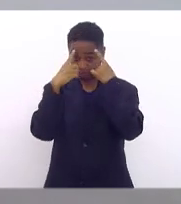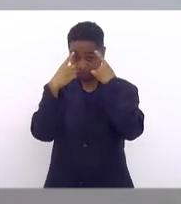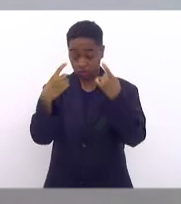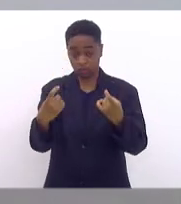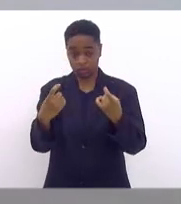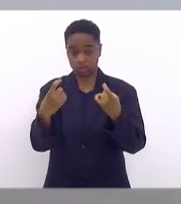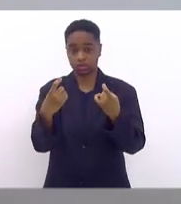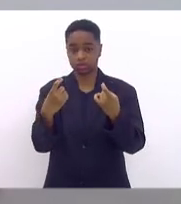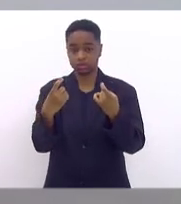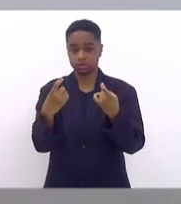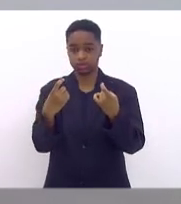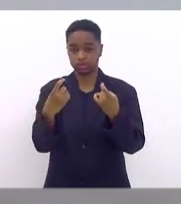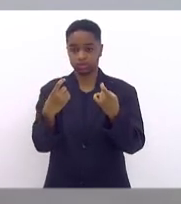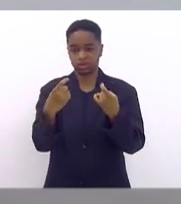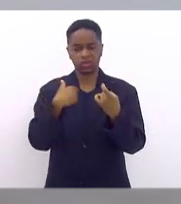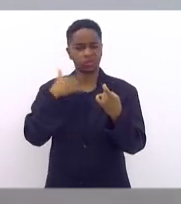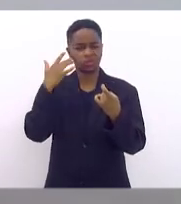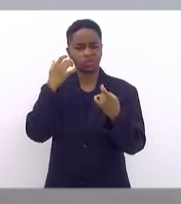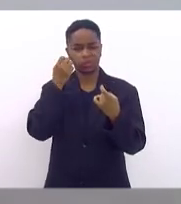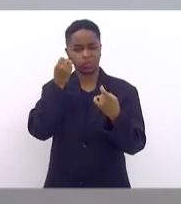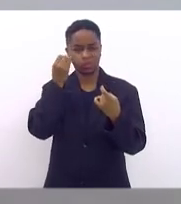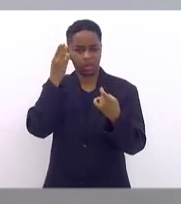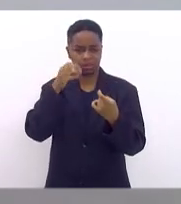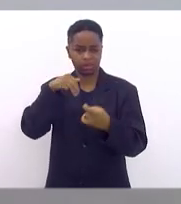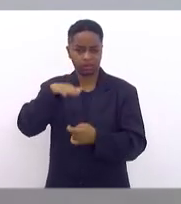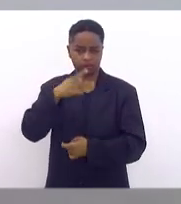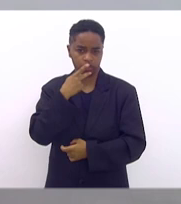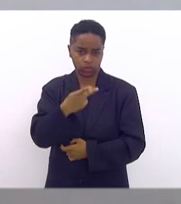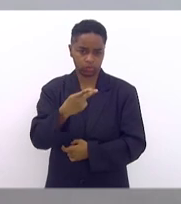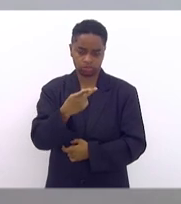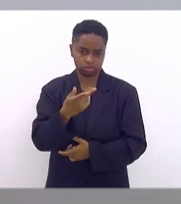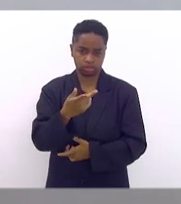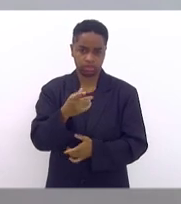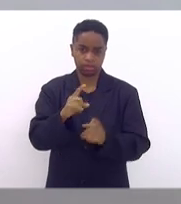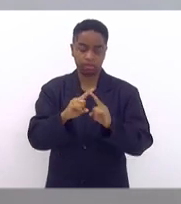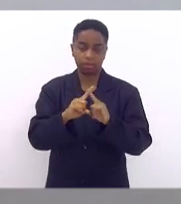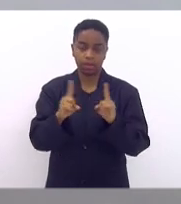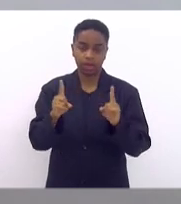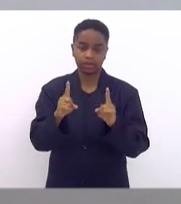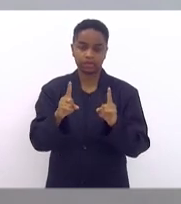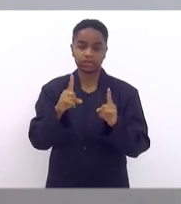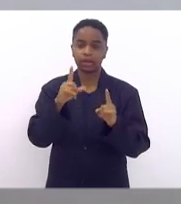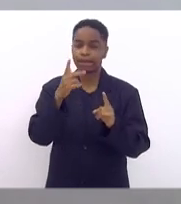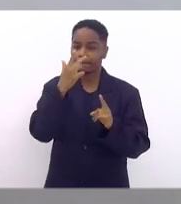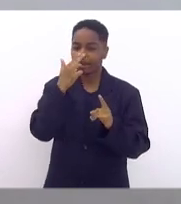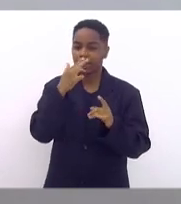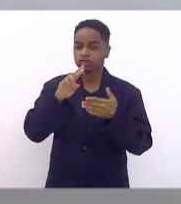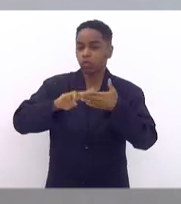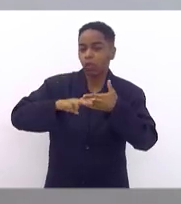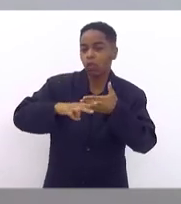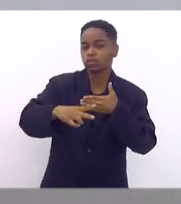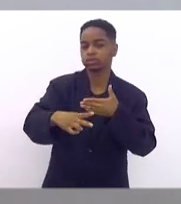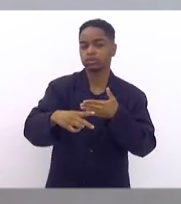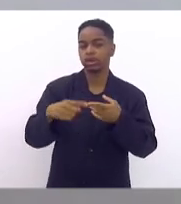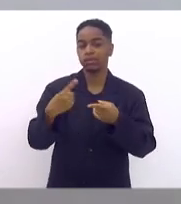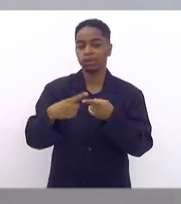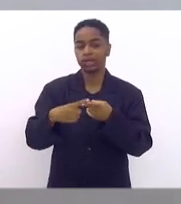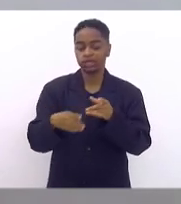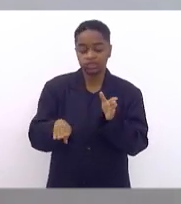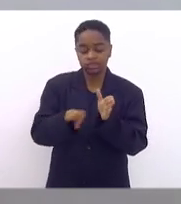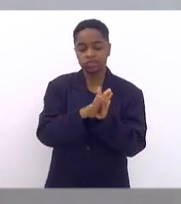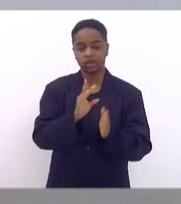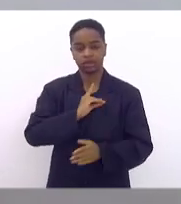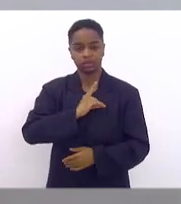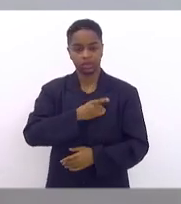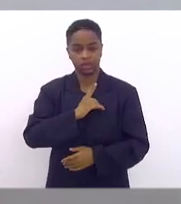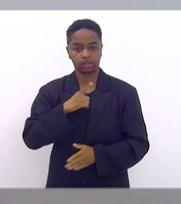que, acho que não lembro quem foi, se foi a Carol, se foi a deputada, que é o sintoma, né? Então, quando chega na delegacia